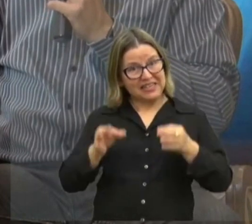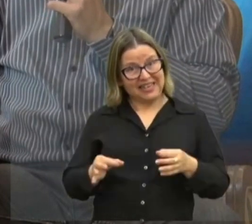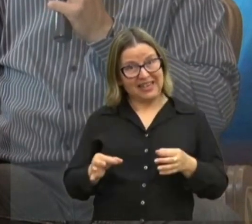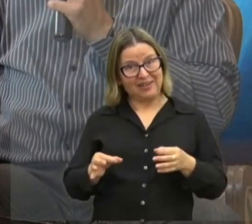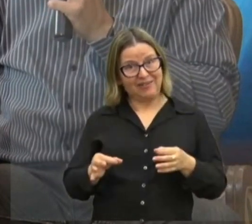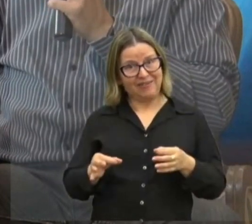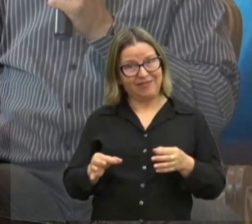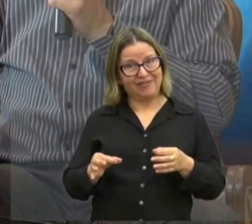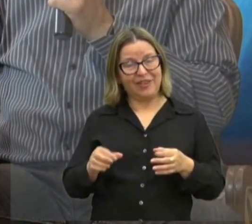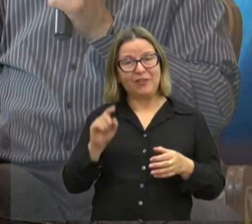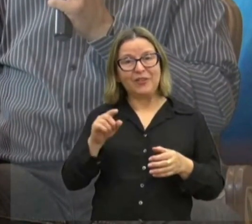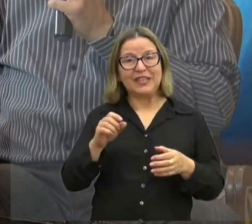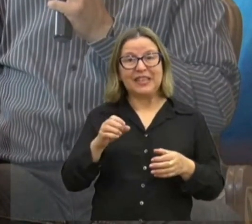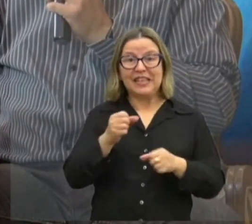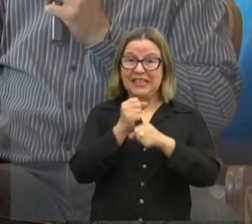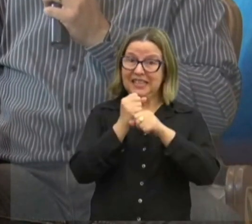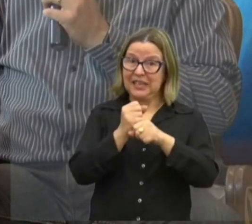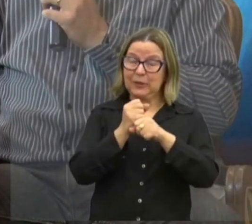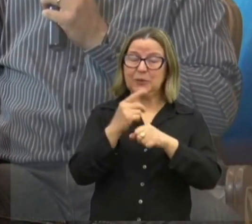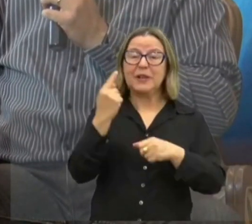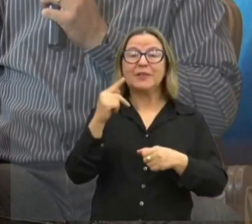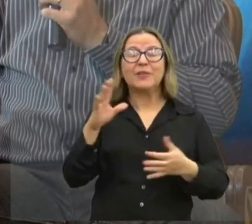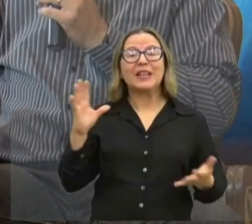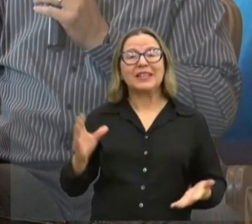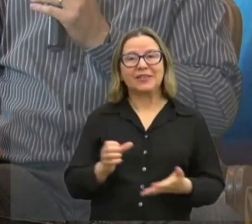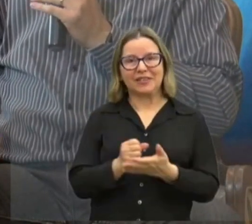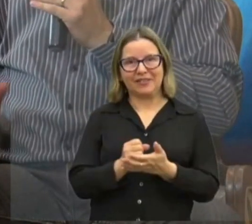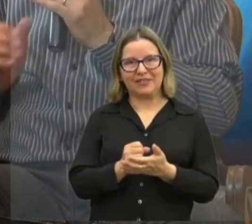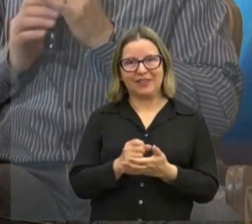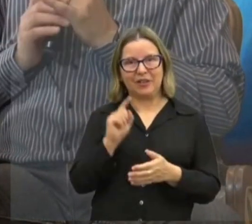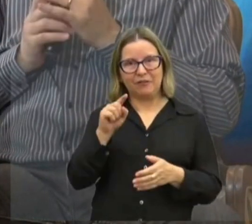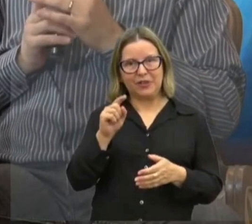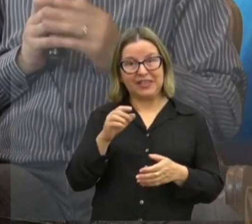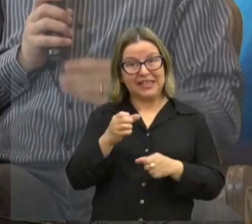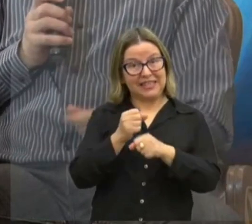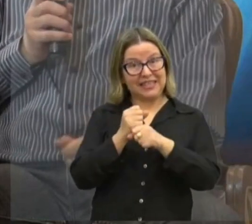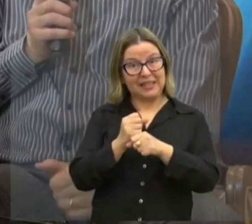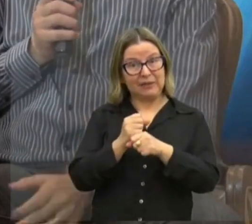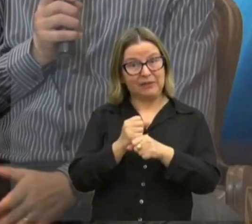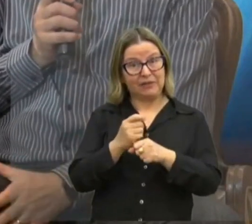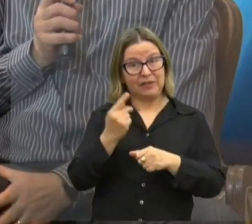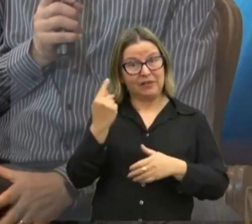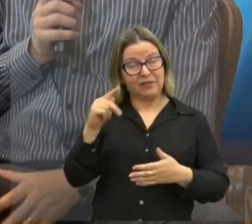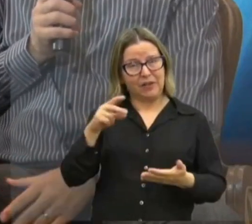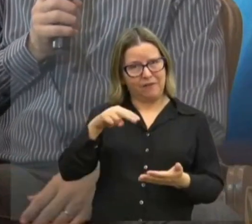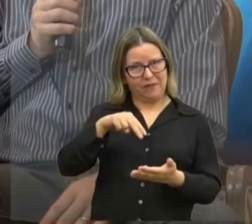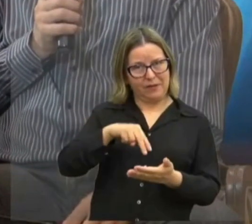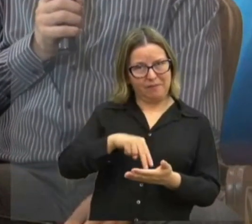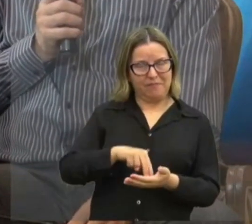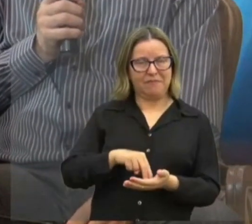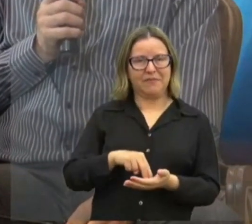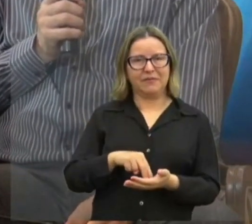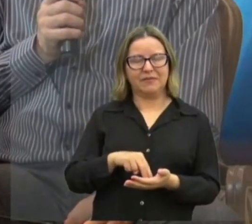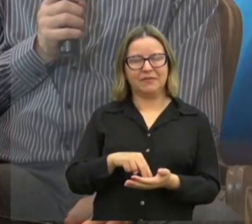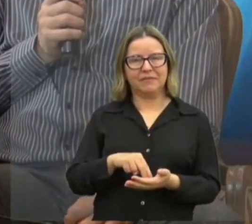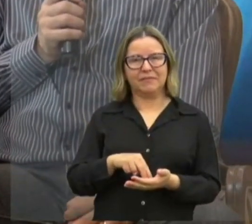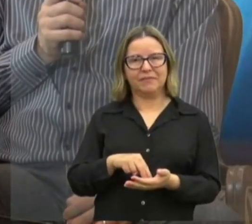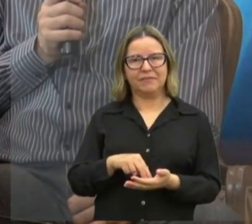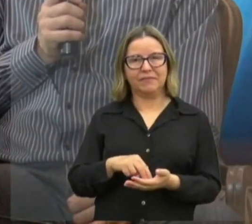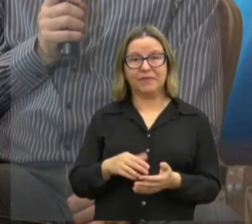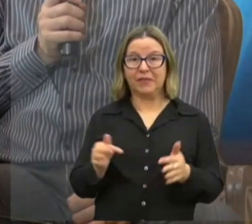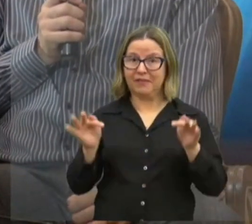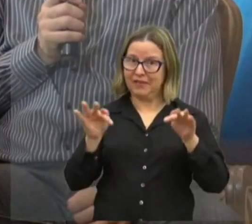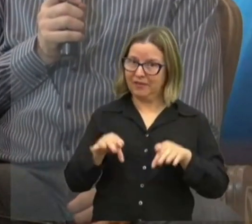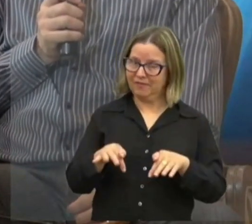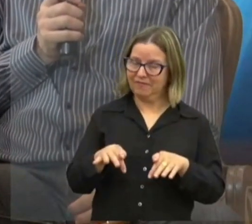salvação? Você está certo e seguro da sua perseverança final?